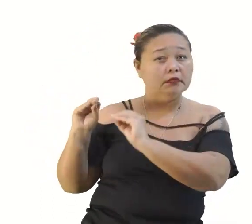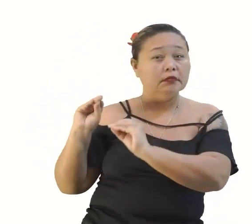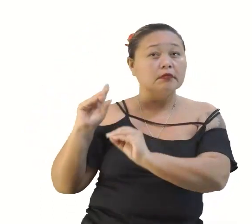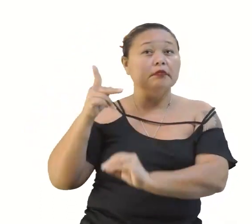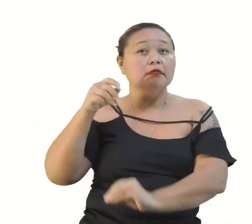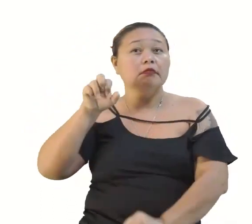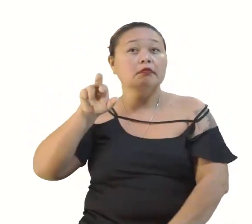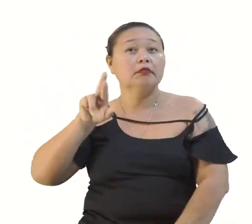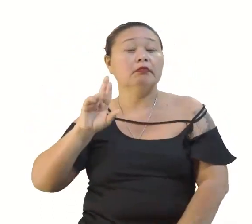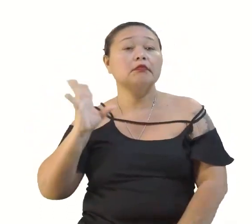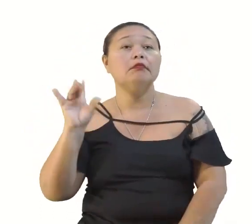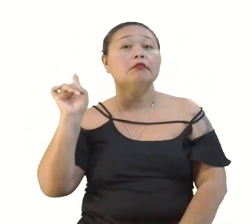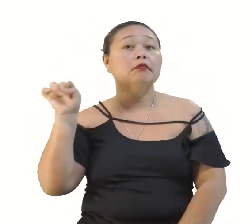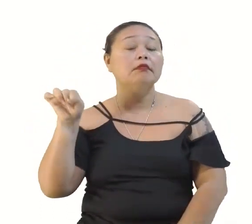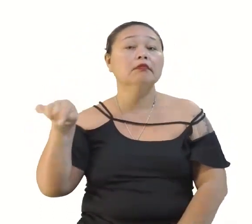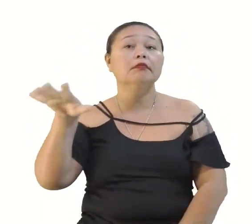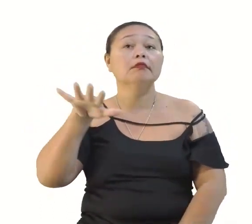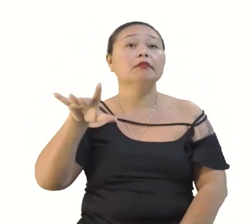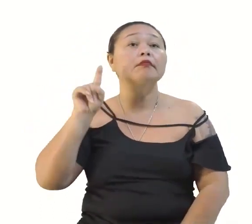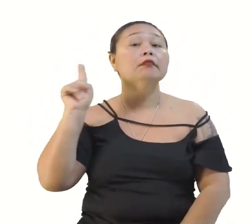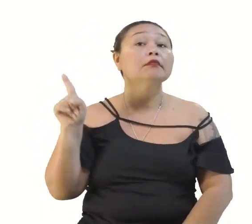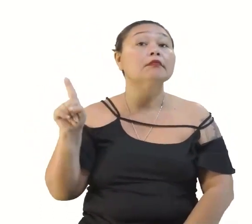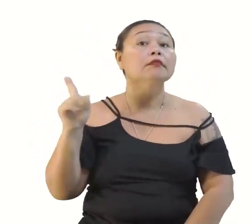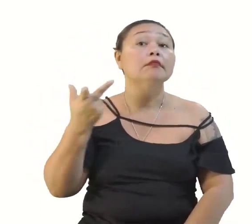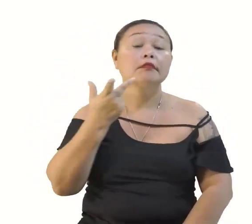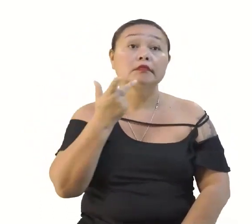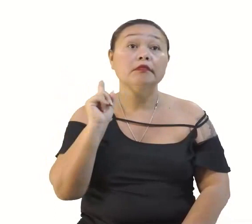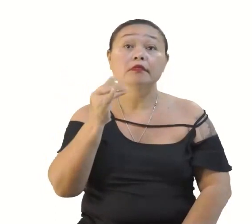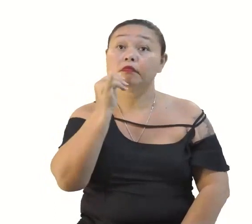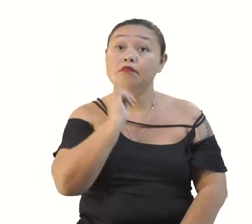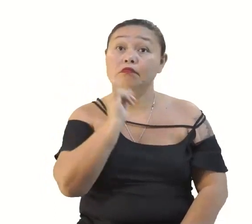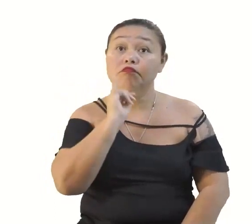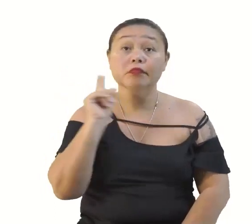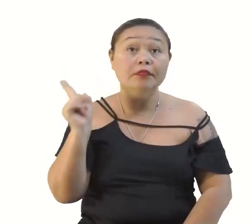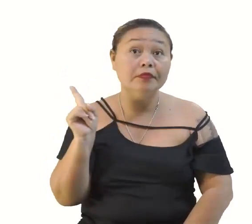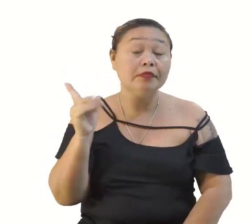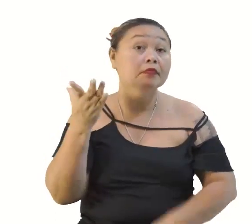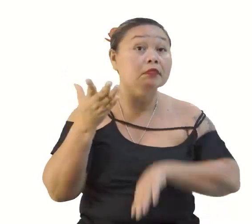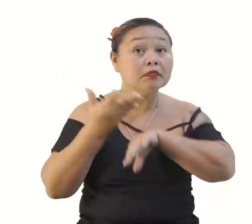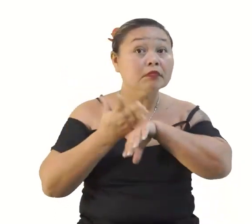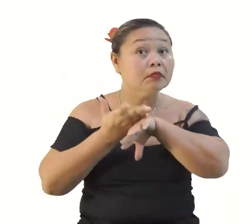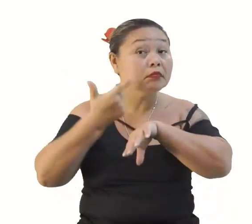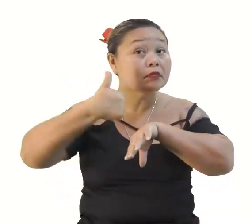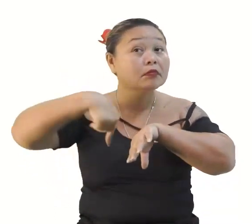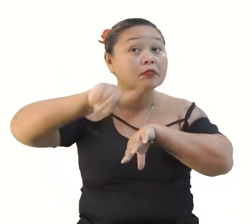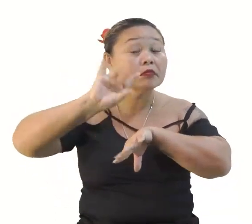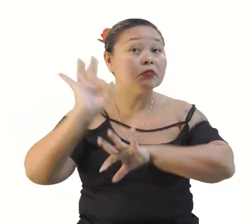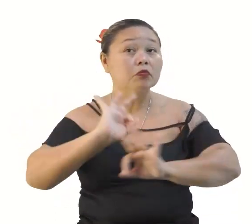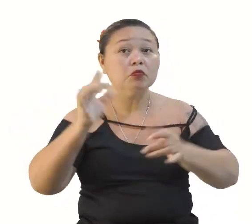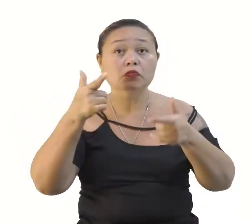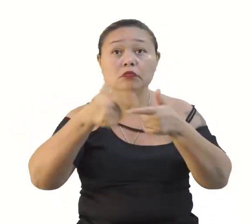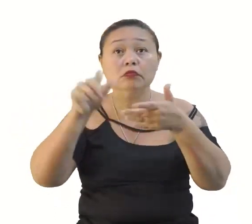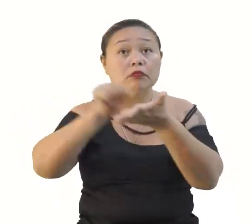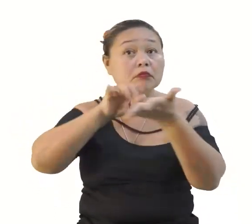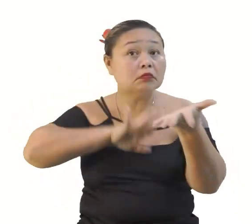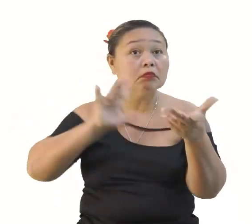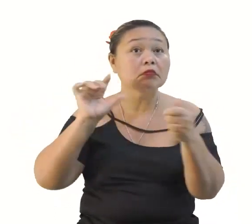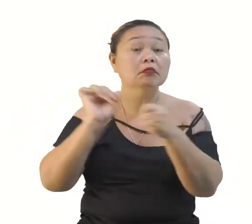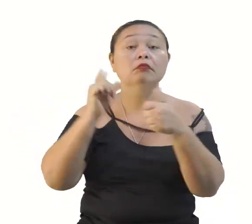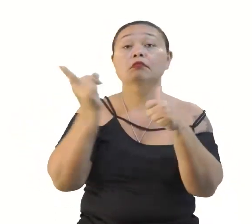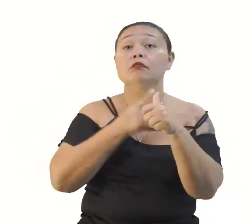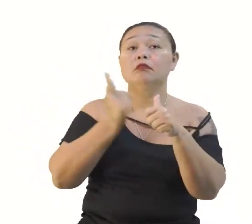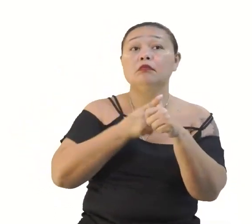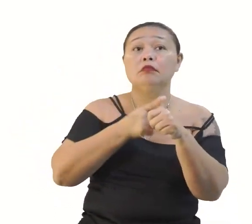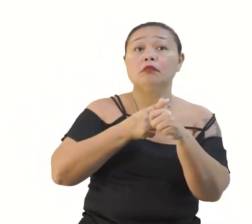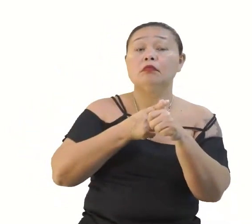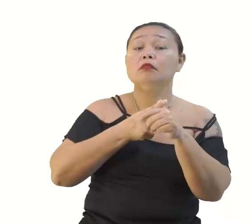no gráfico. no Então, gráfico. nesse aqui a gente hoje trouxe um exemplo já prático Isso. para vocês não terem dificuldade na atividade de sala. Primeiro passo,